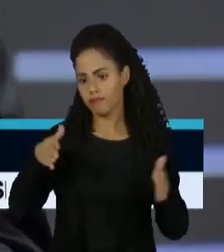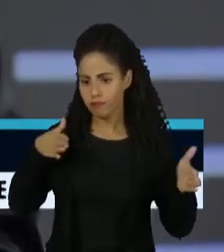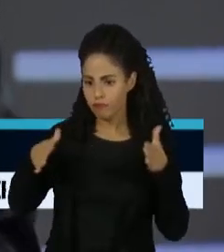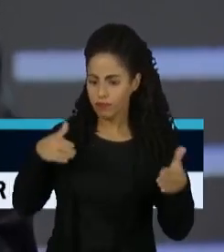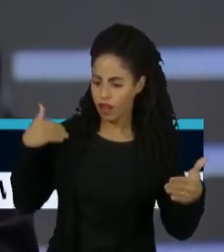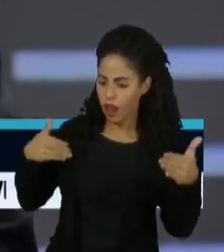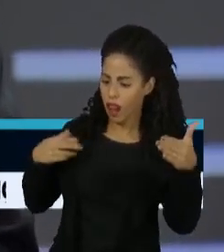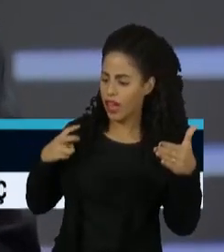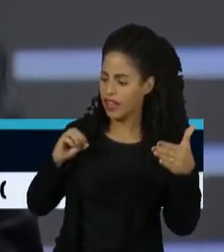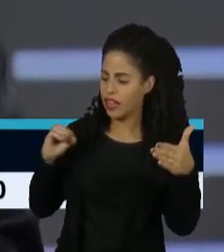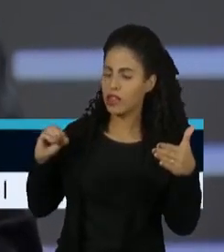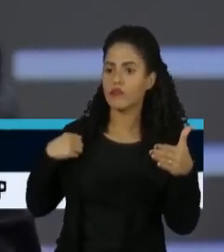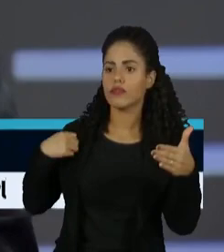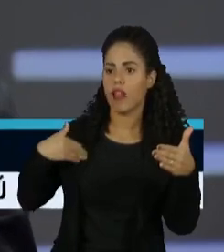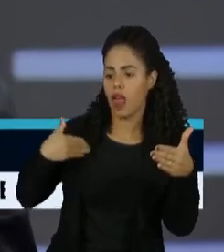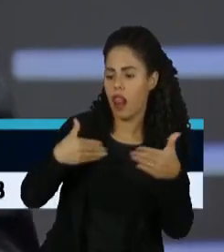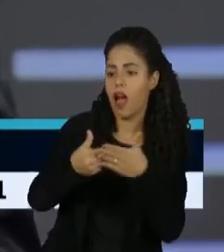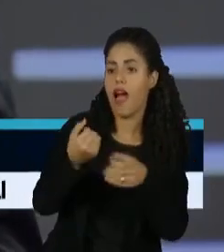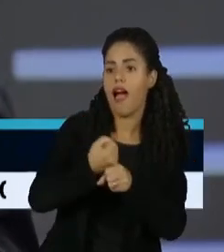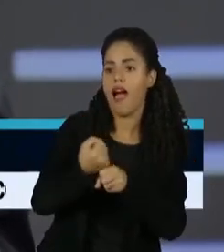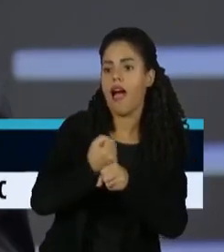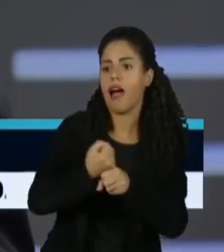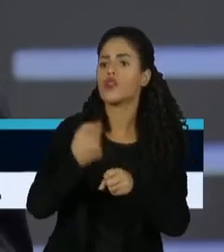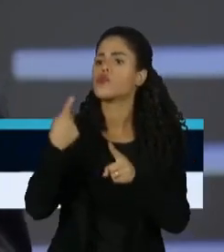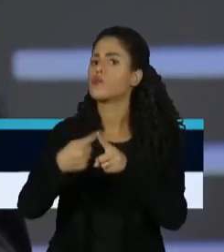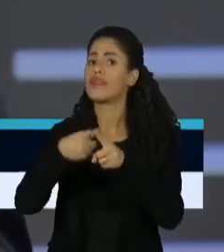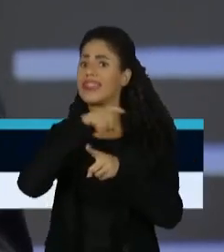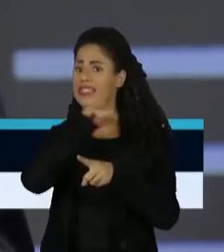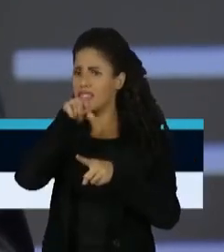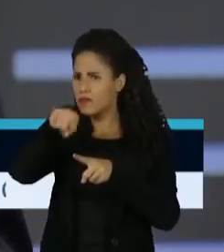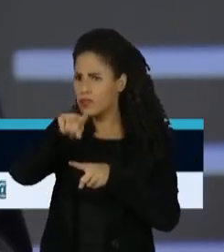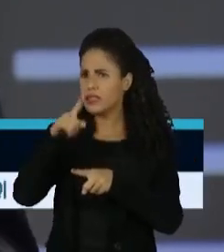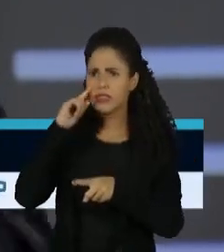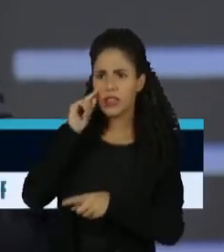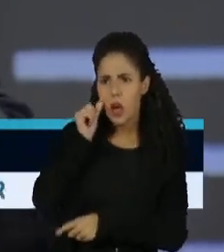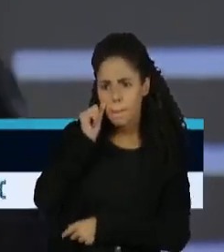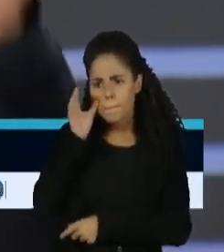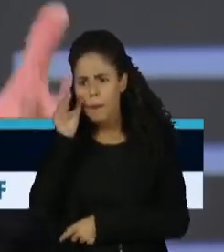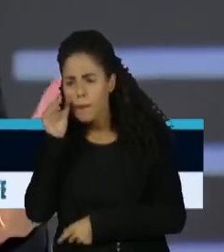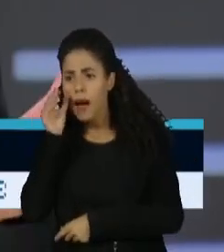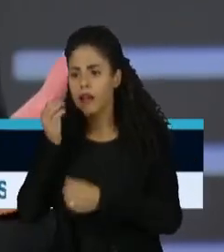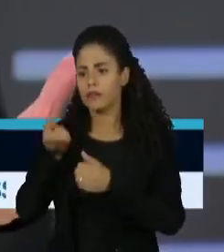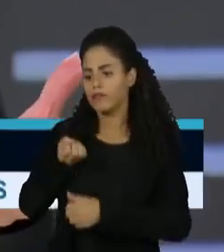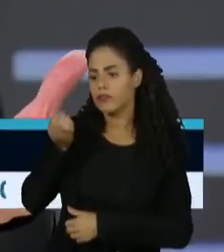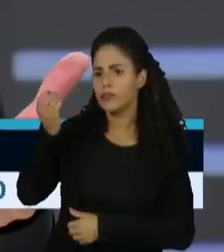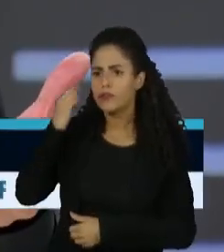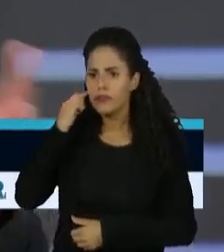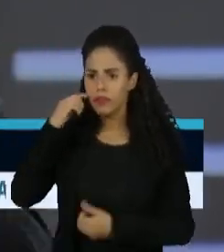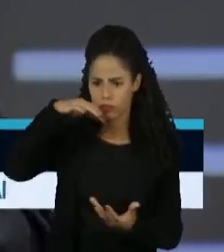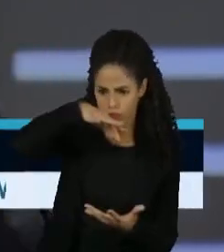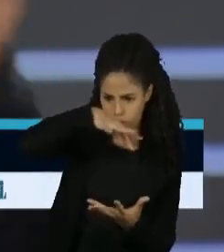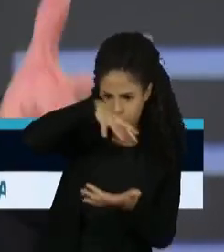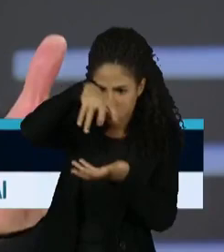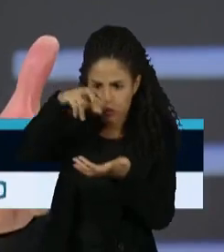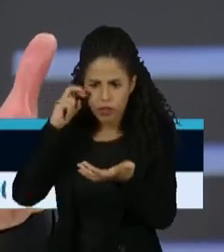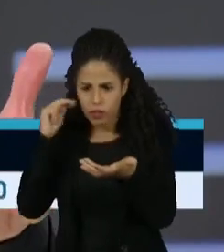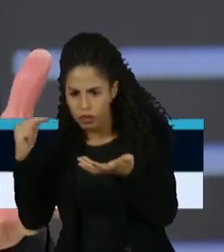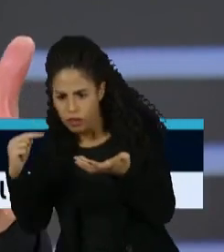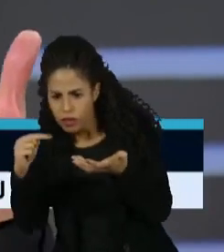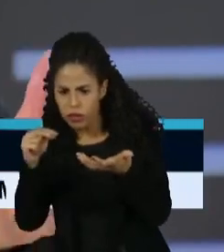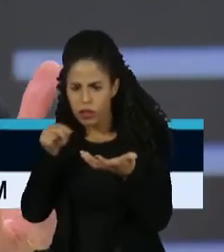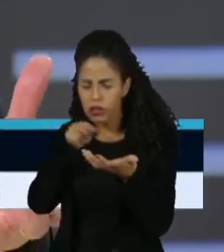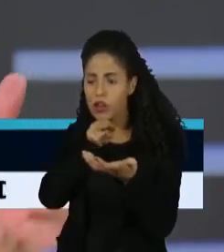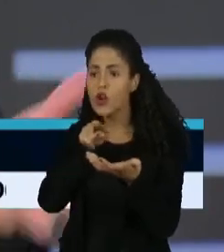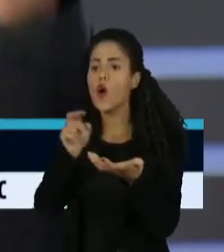Né? Inclusive porque, se você viajar pelo globo, regiões onde o poder não estão na